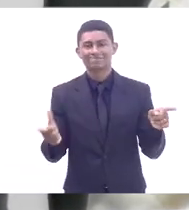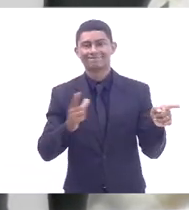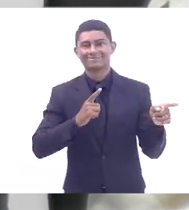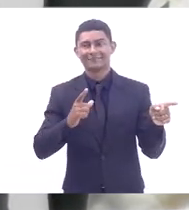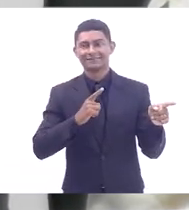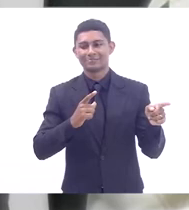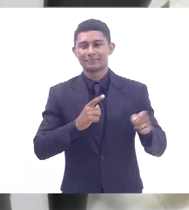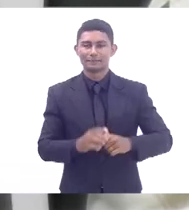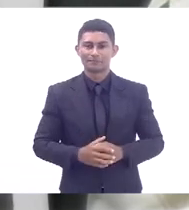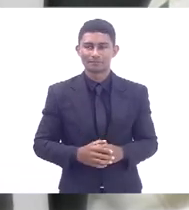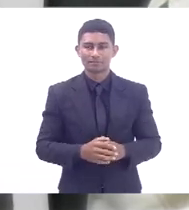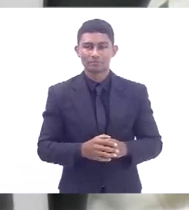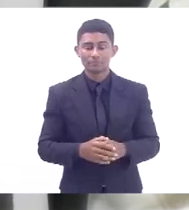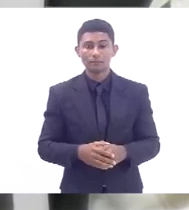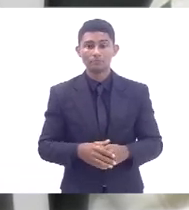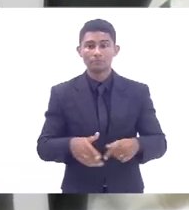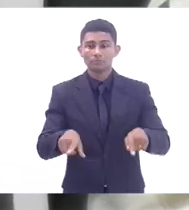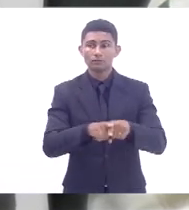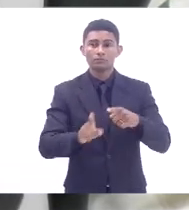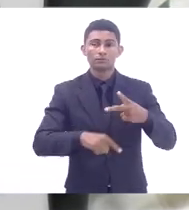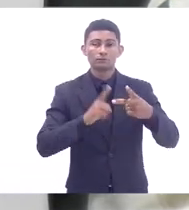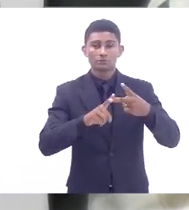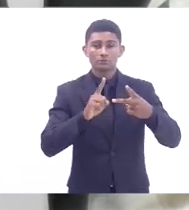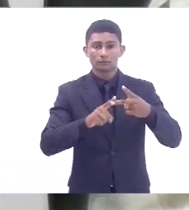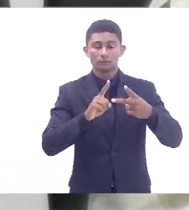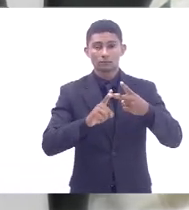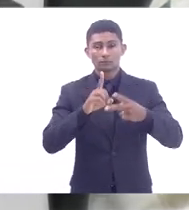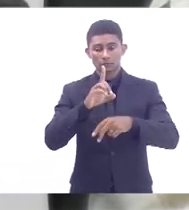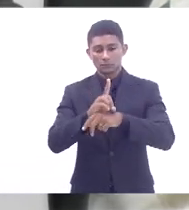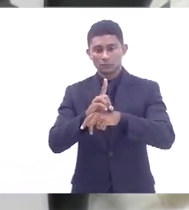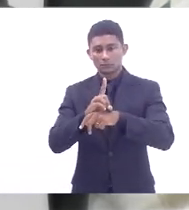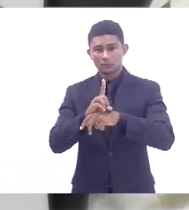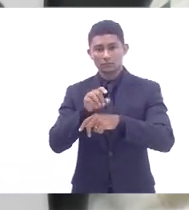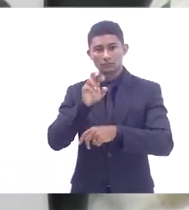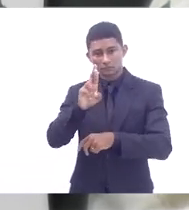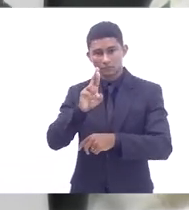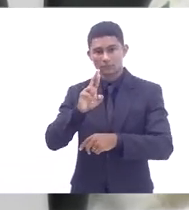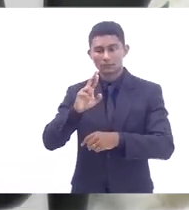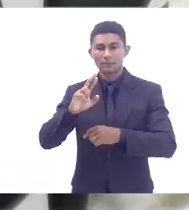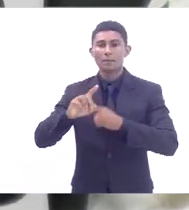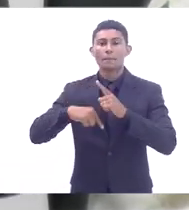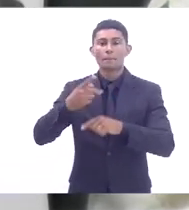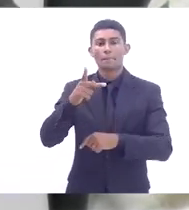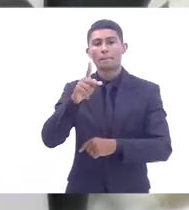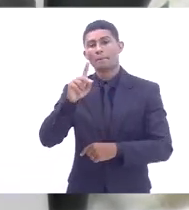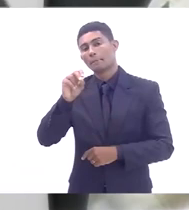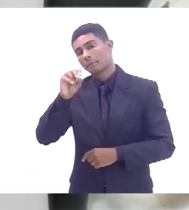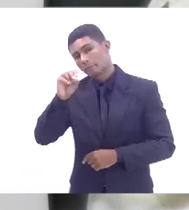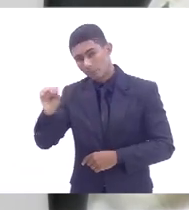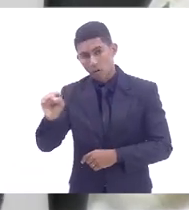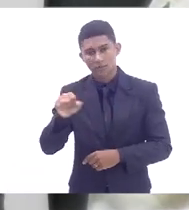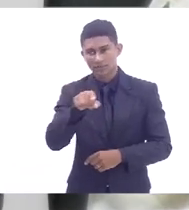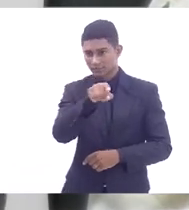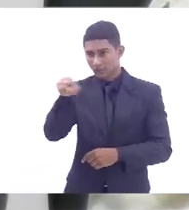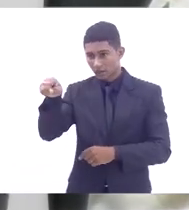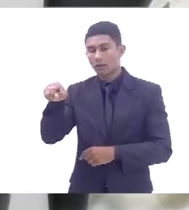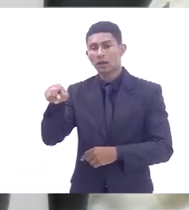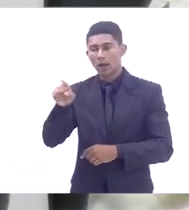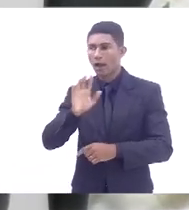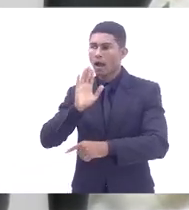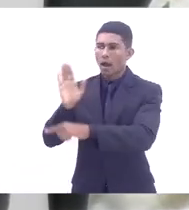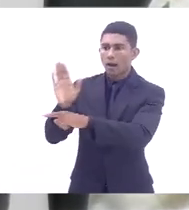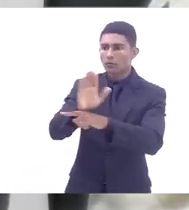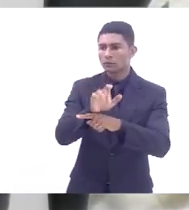gente fortalecer o programa para os outros para a gente poder ajudar impossível não somando para continuar o seu trabalho